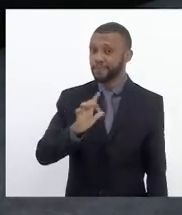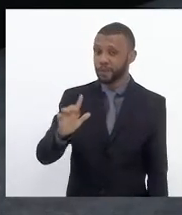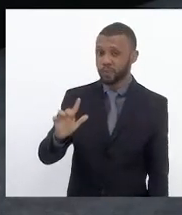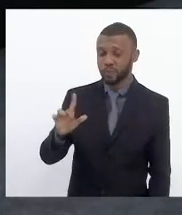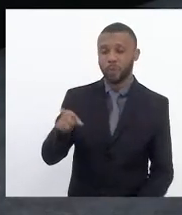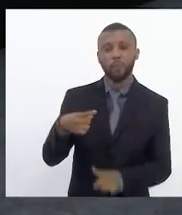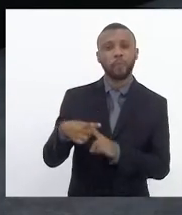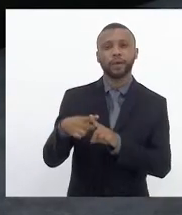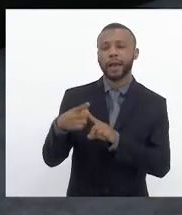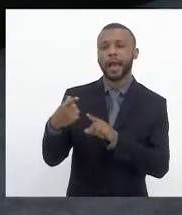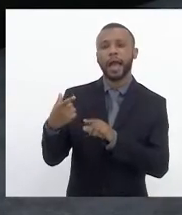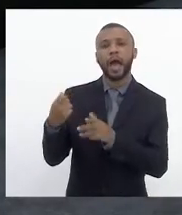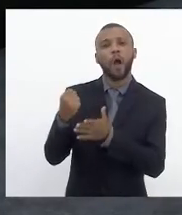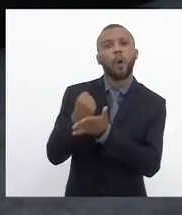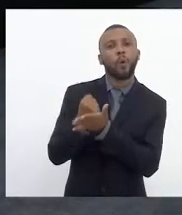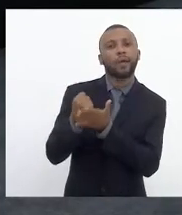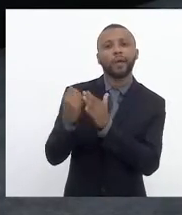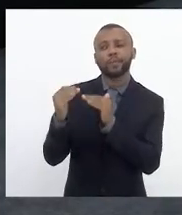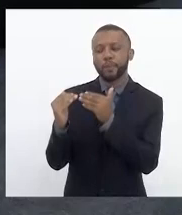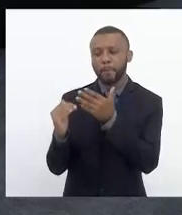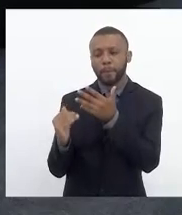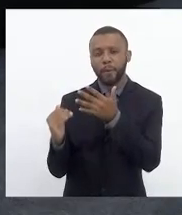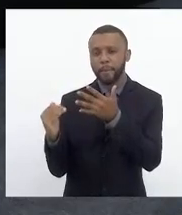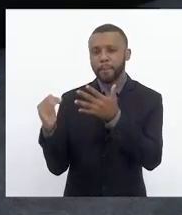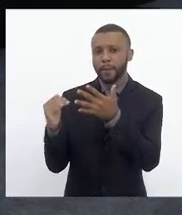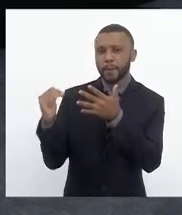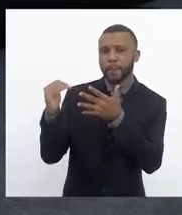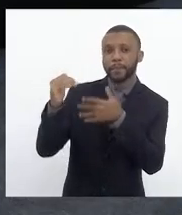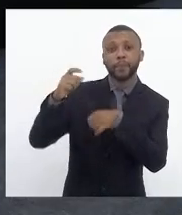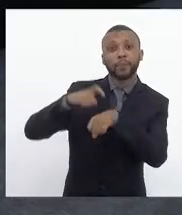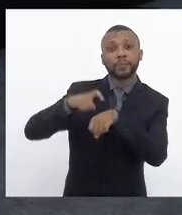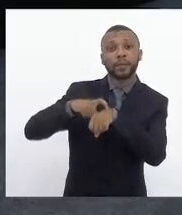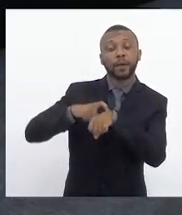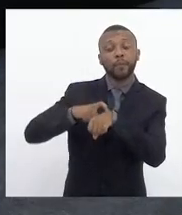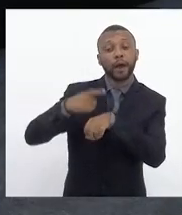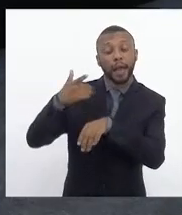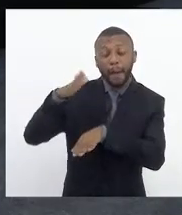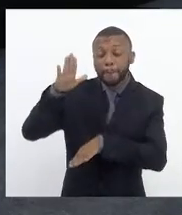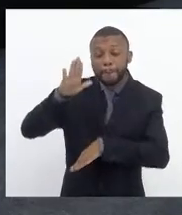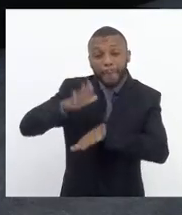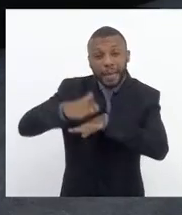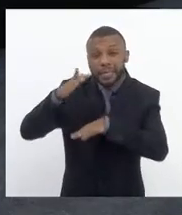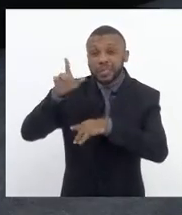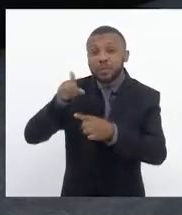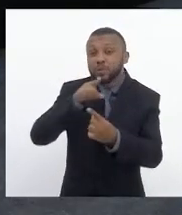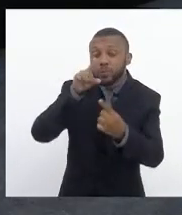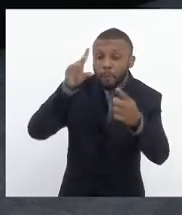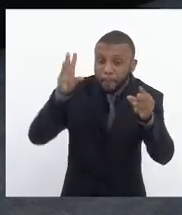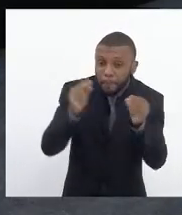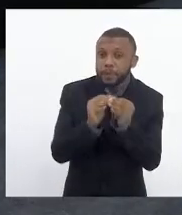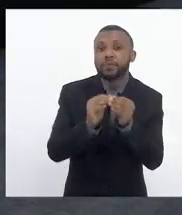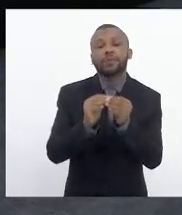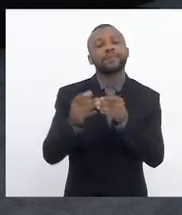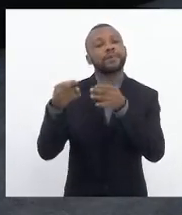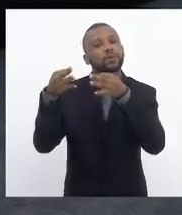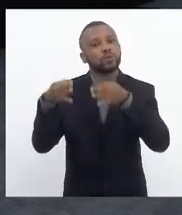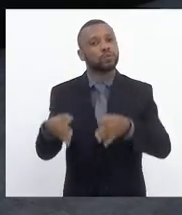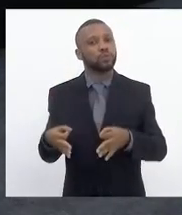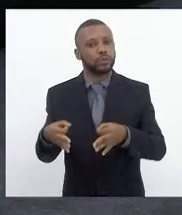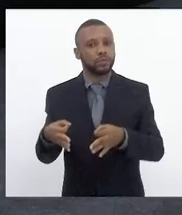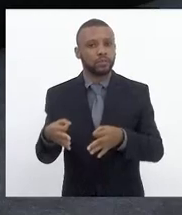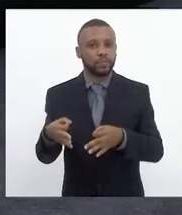progressão a promoção por tempo é mais objetiva e justa que a a partir do momento em que você